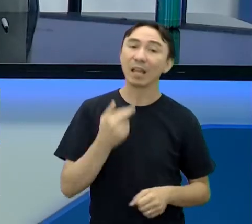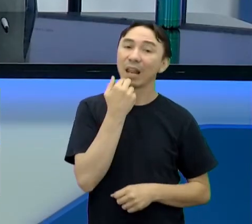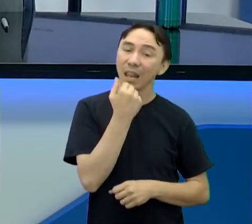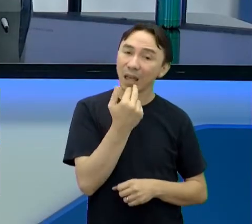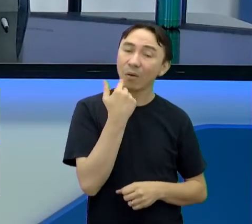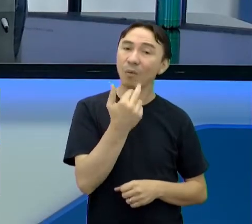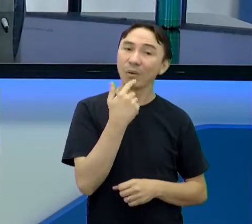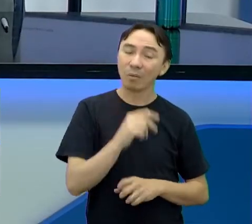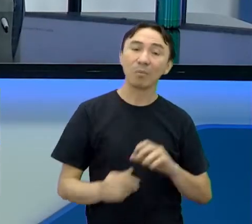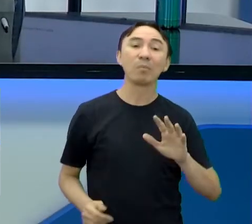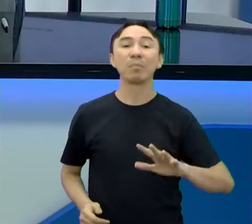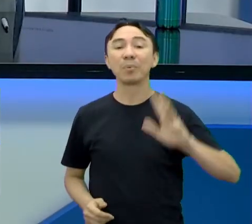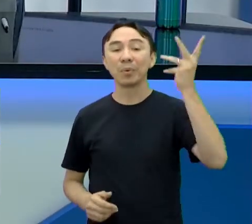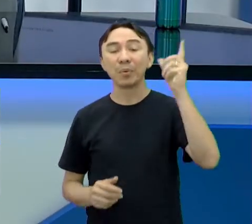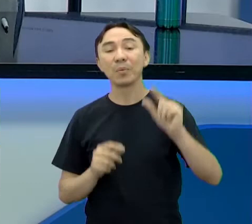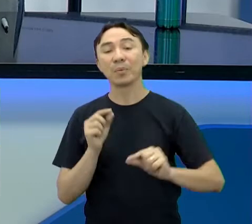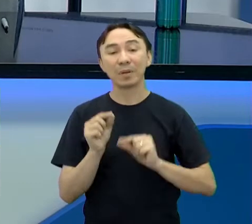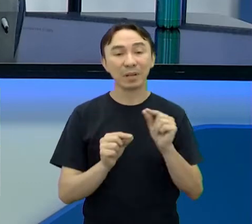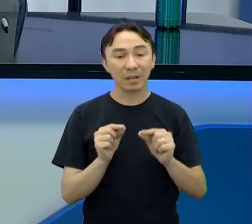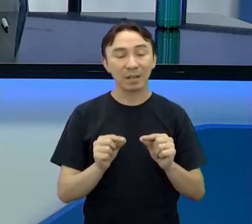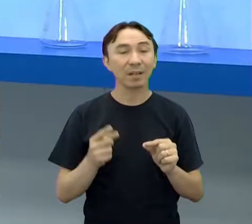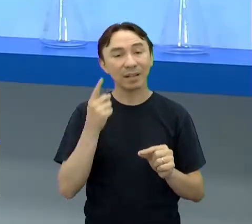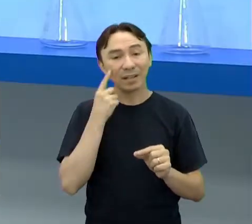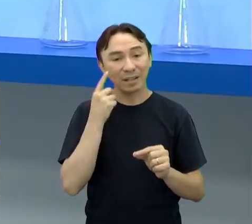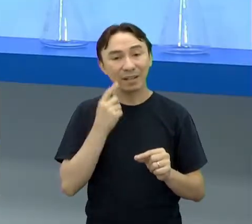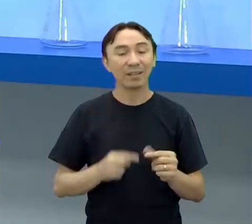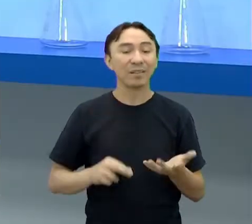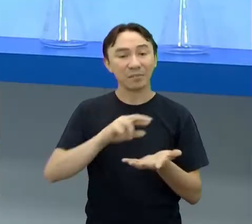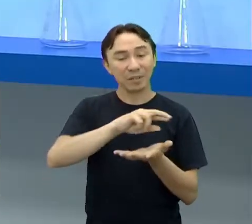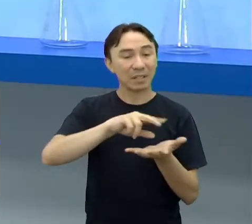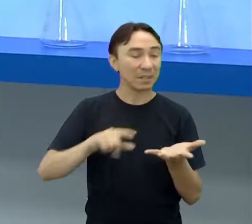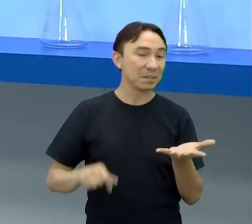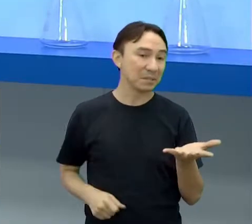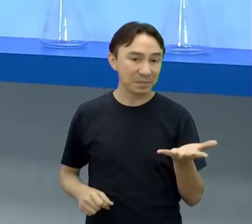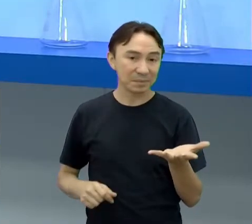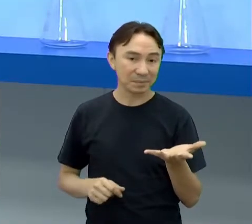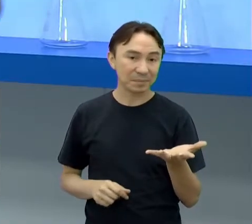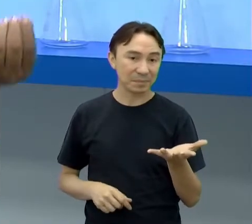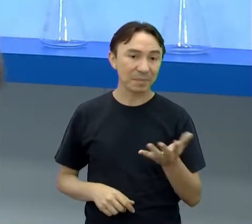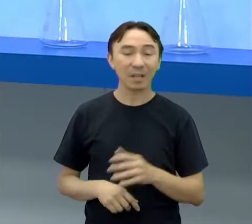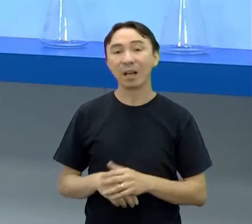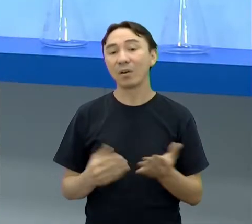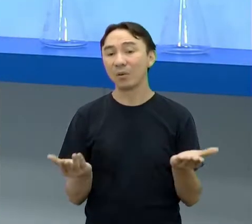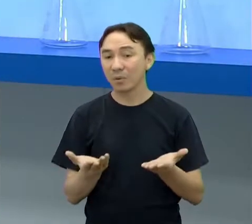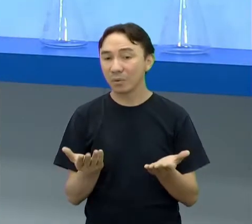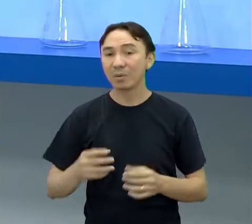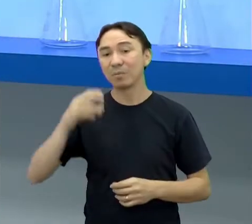Nessa semana eu aprendi o termo variação situacional, de acordo com a